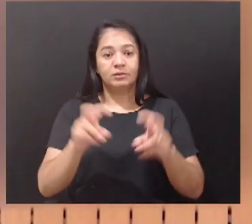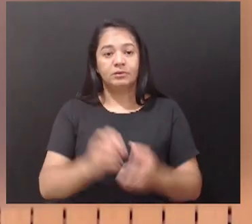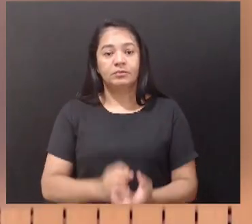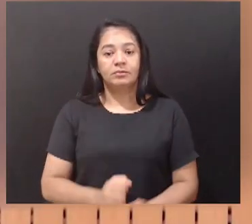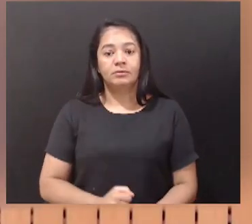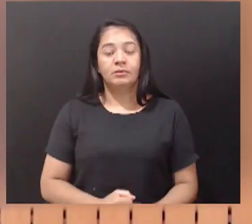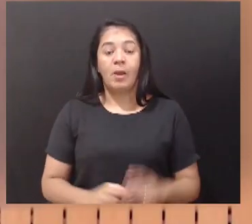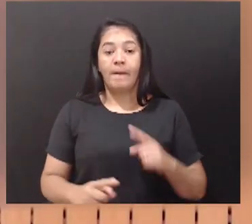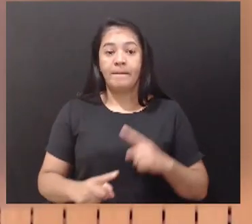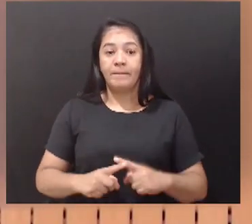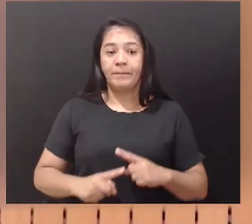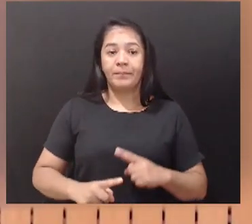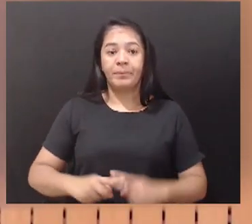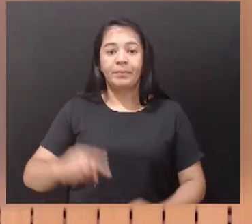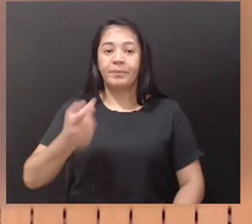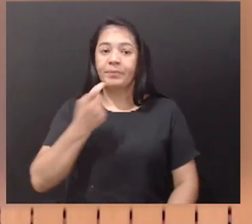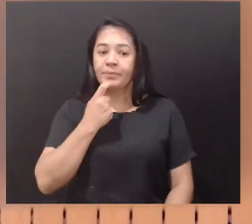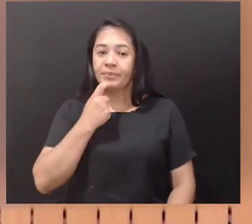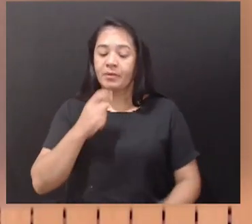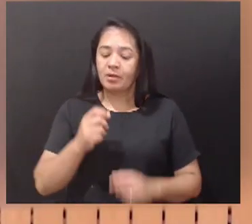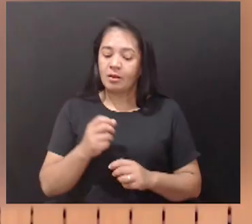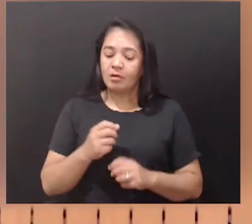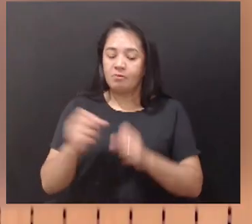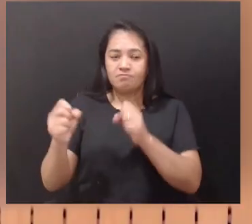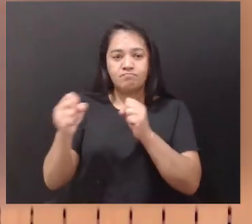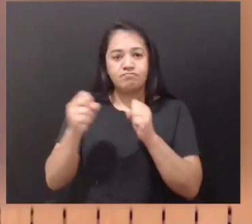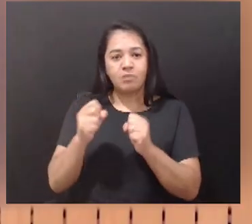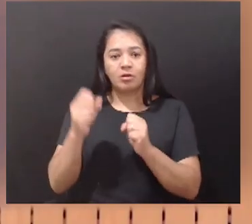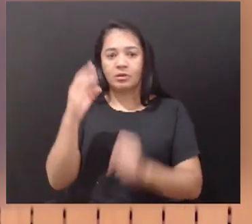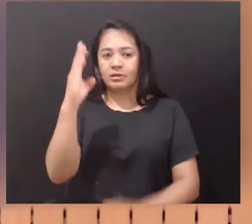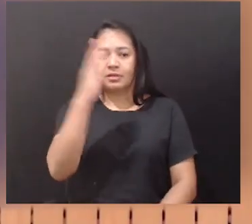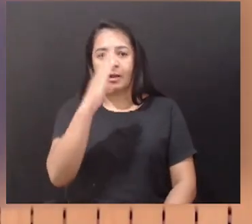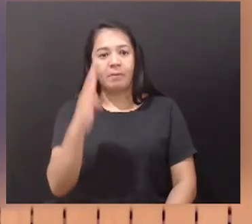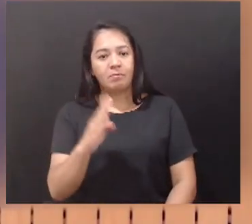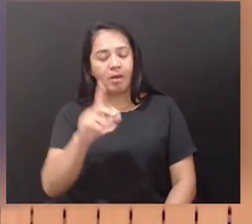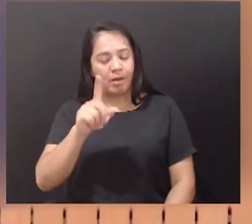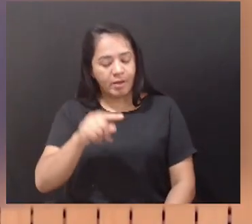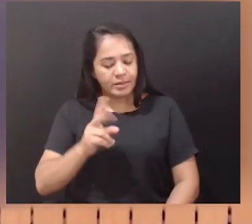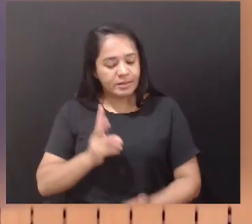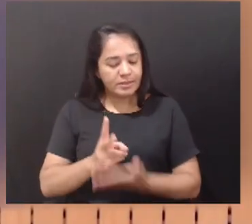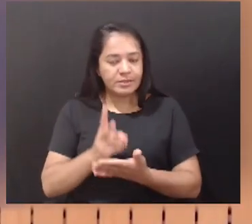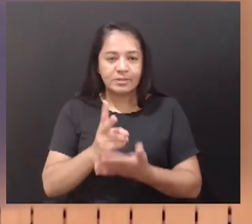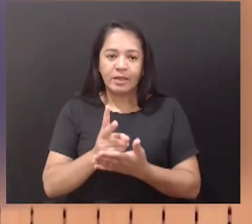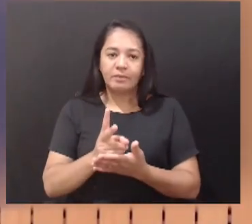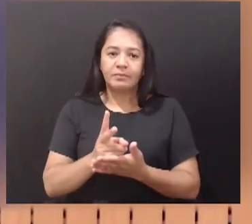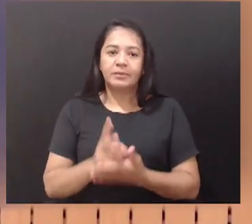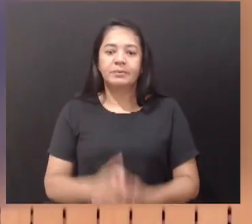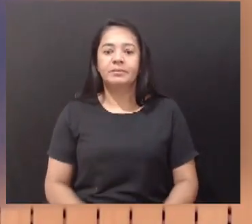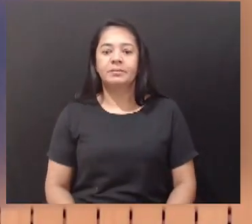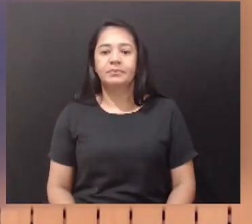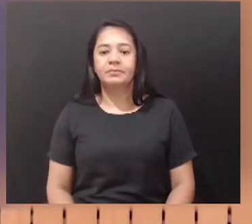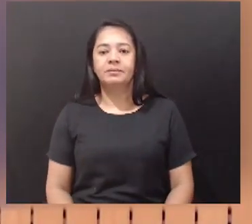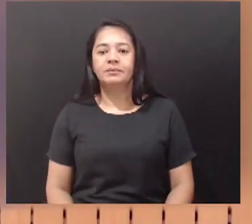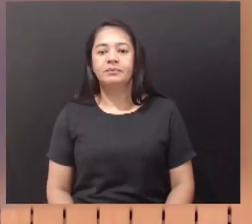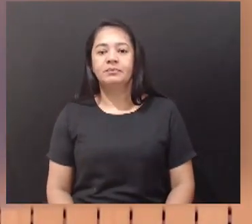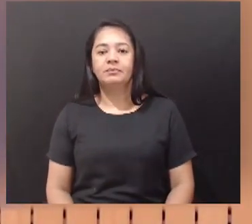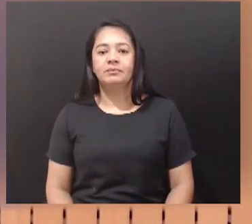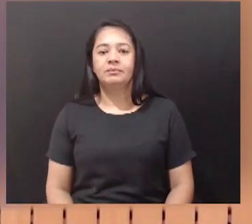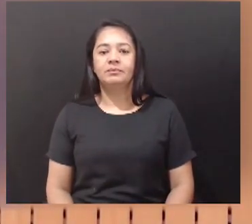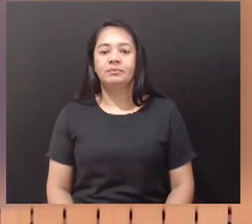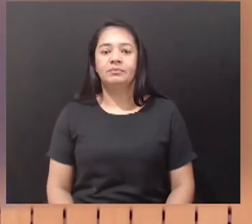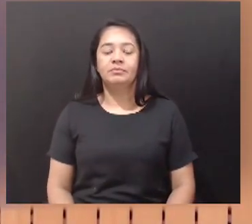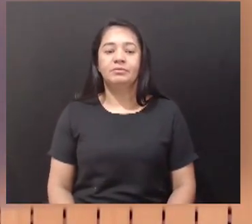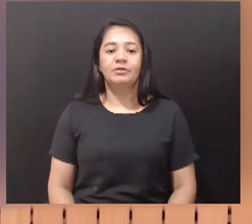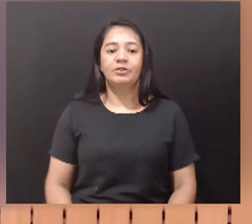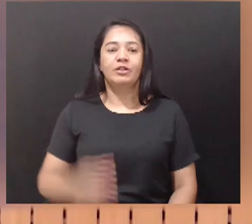Campinas é uma grande potência brasileira, sempre foi, desde muito tempo, muito querida do imperador,